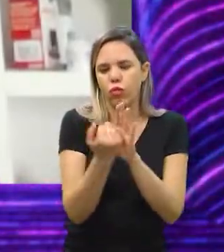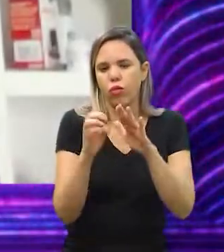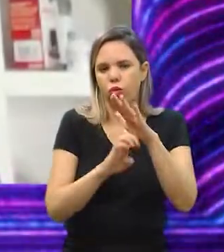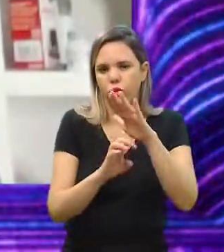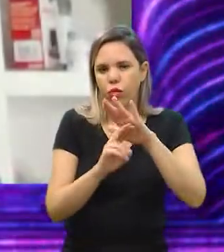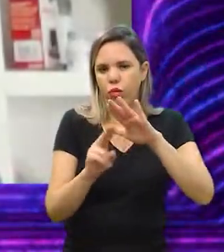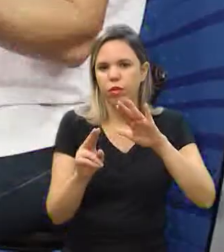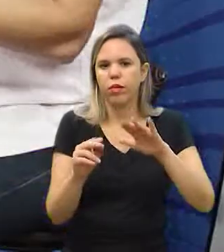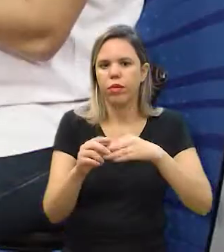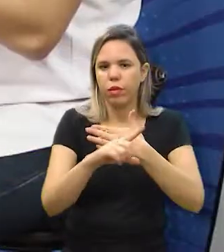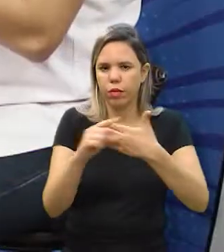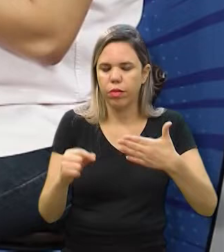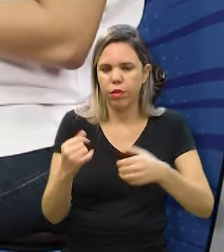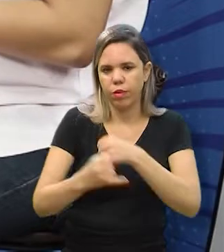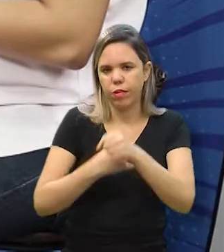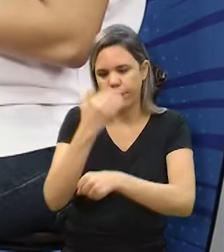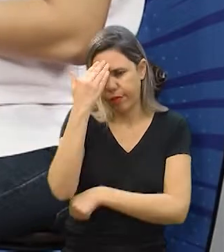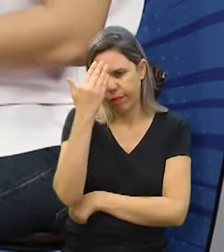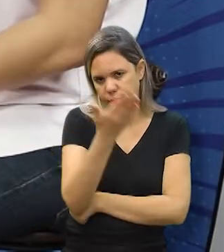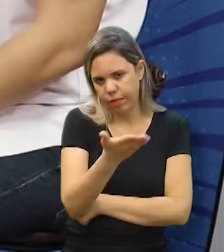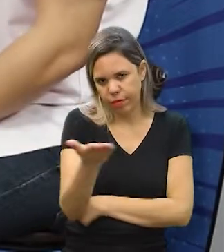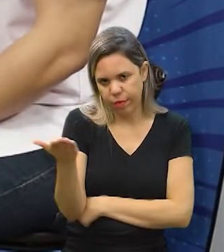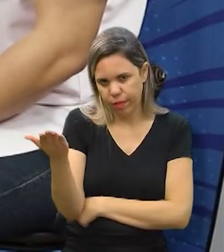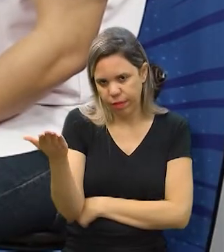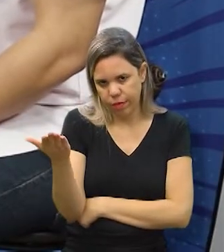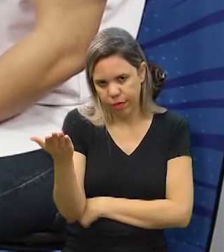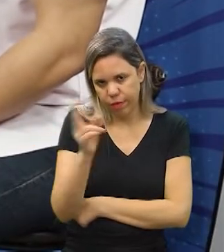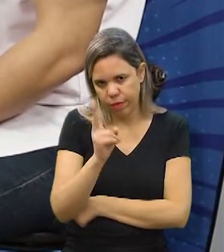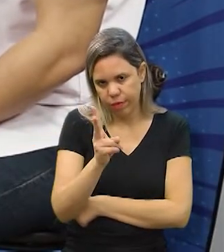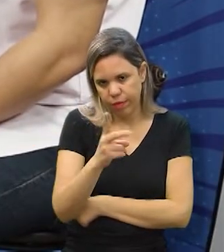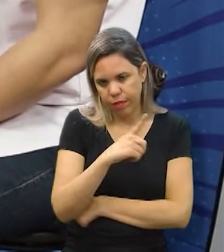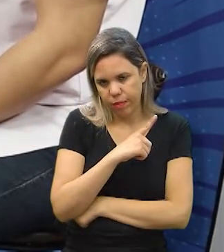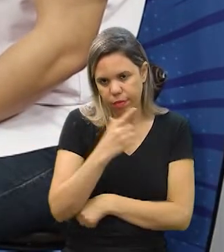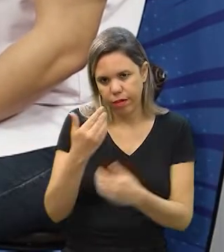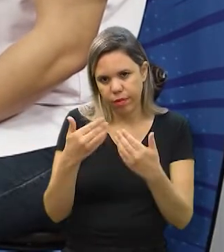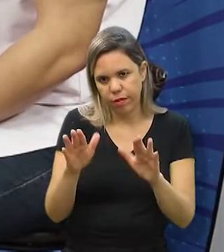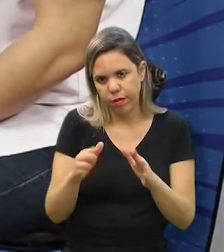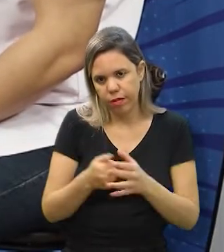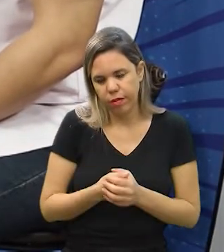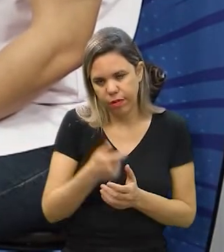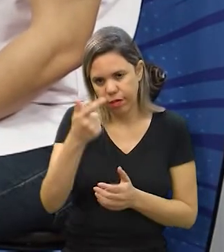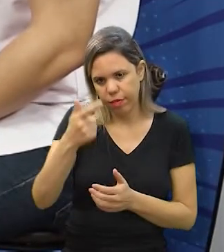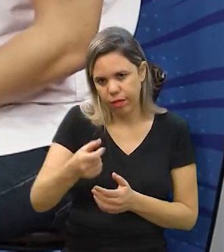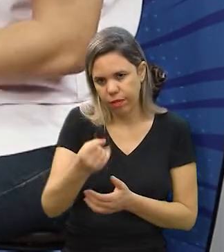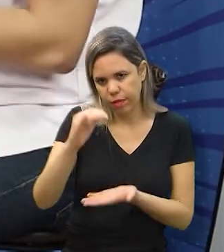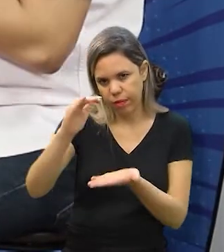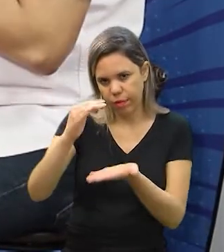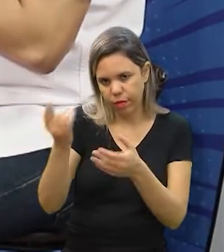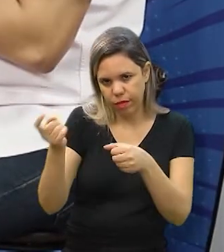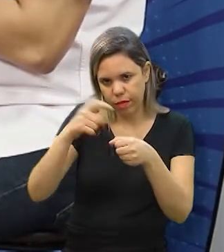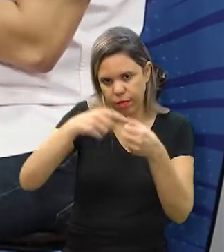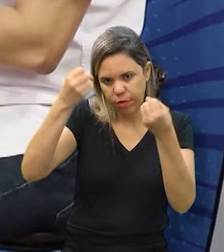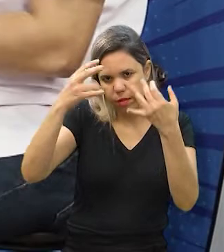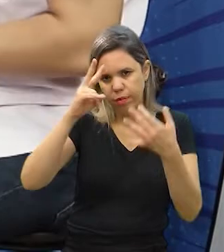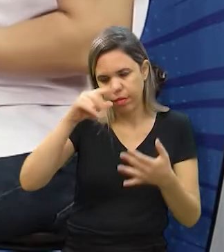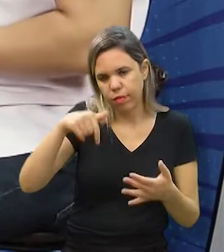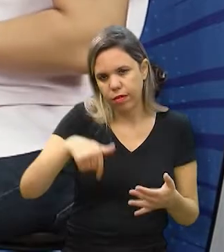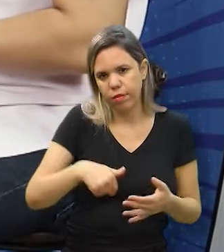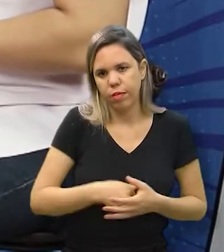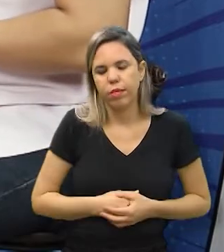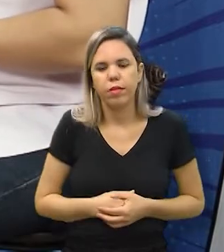está na Amazon. Muito obrigado. E toda vez que você lançar mais um volume, volta aqui para contar pra